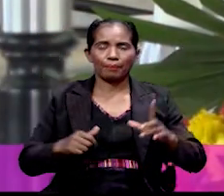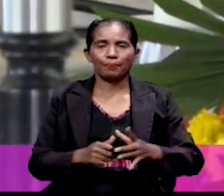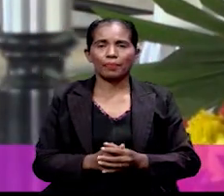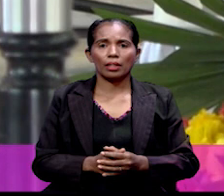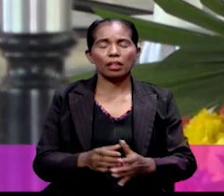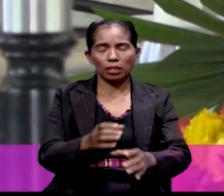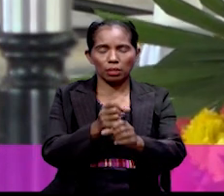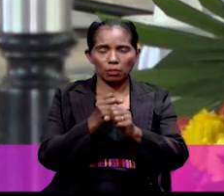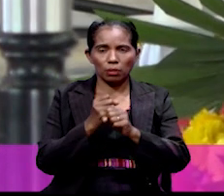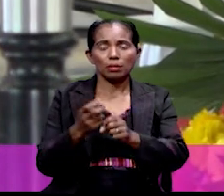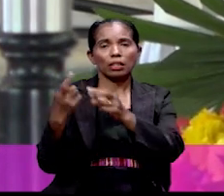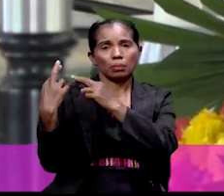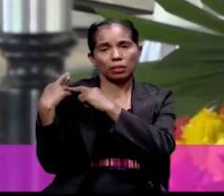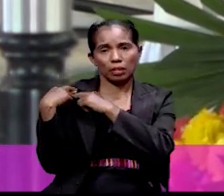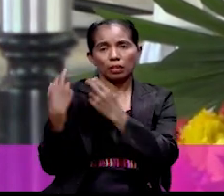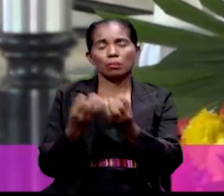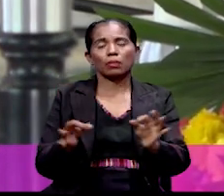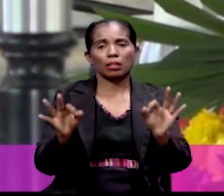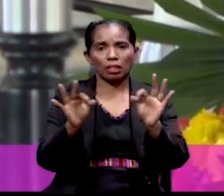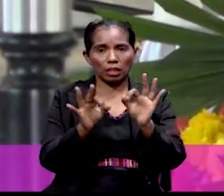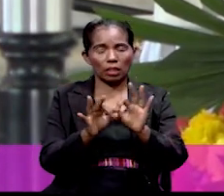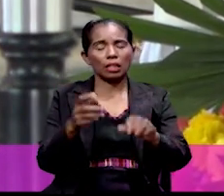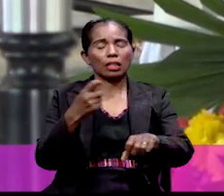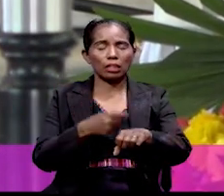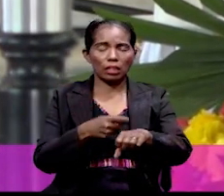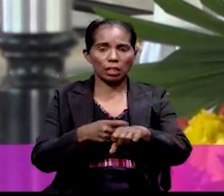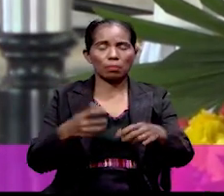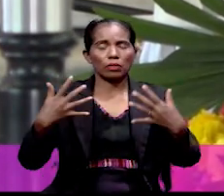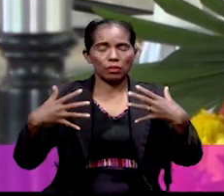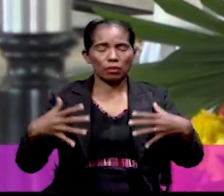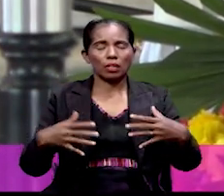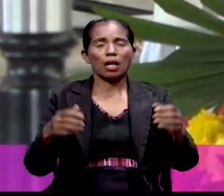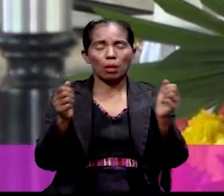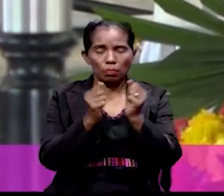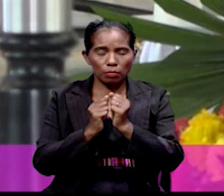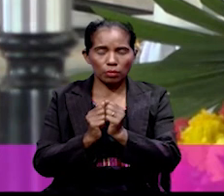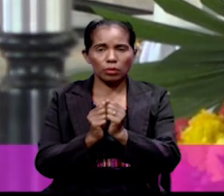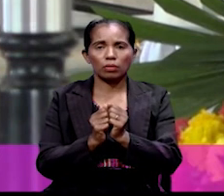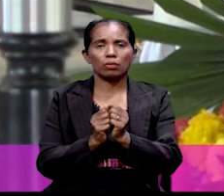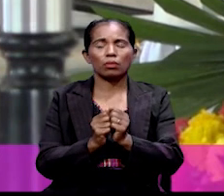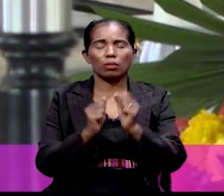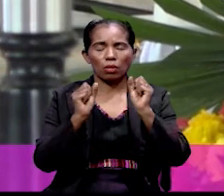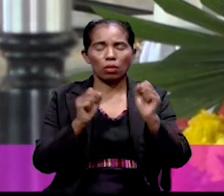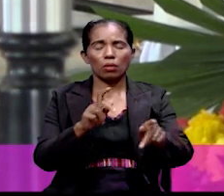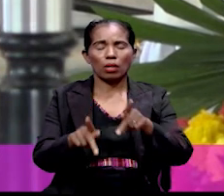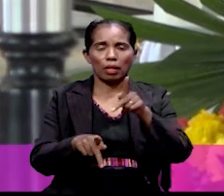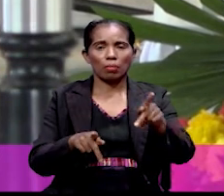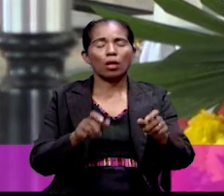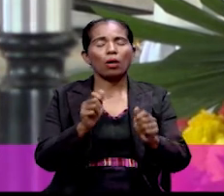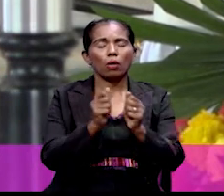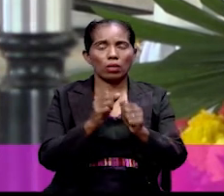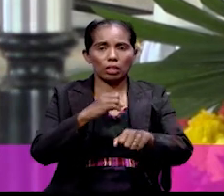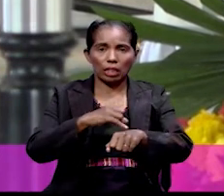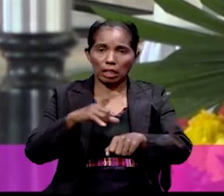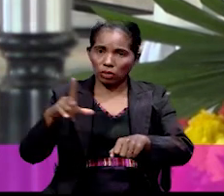Assumimos papel importante e defluente clandestina. Promove ligação entre resistência armada e comunidade internacional. E